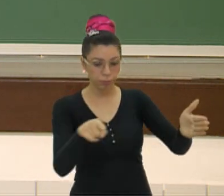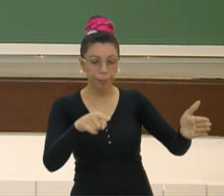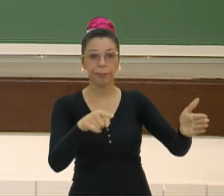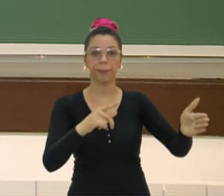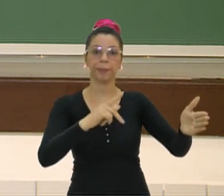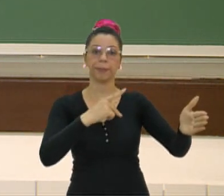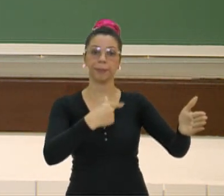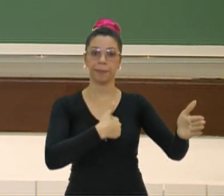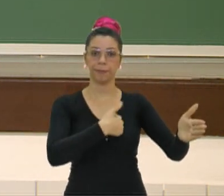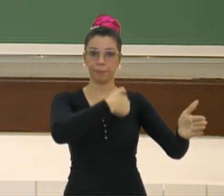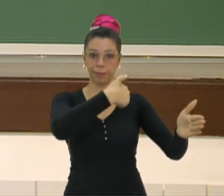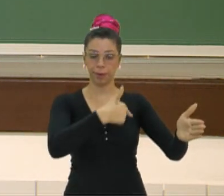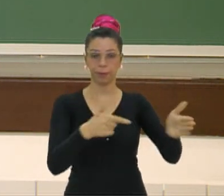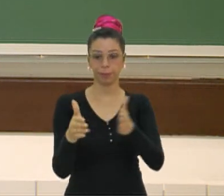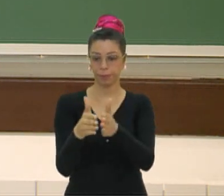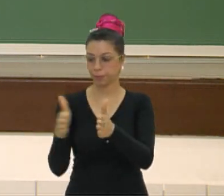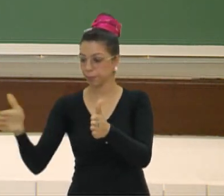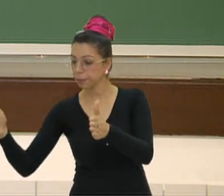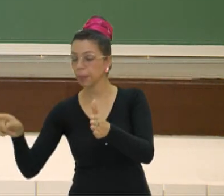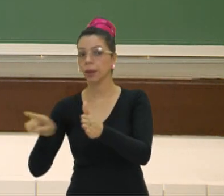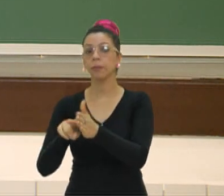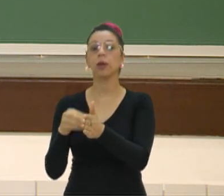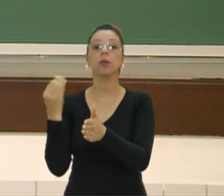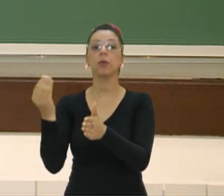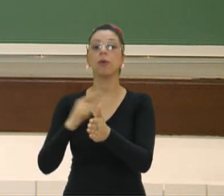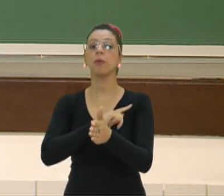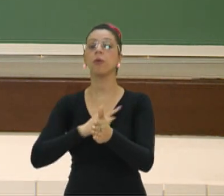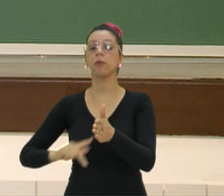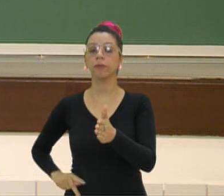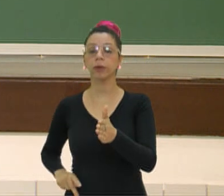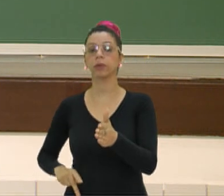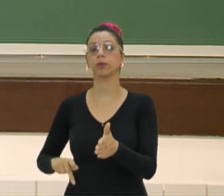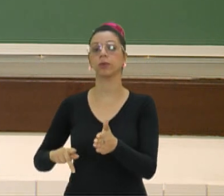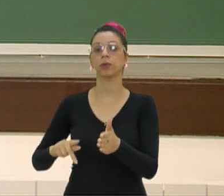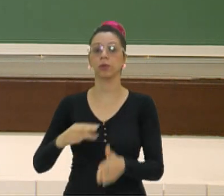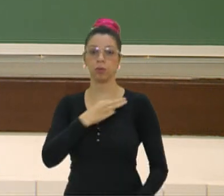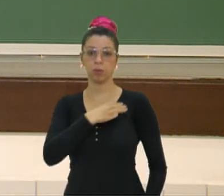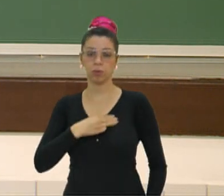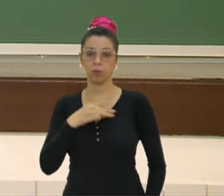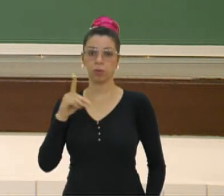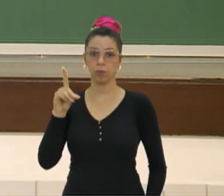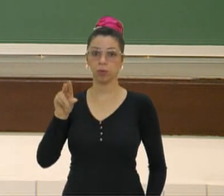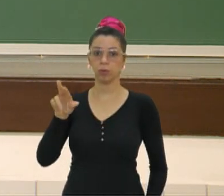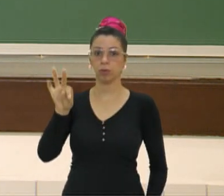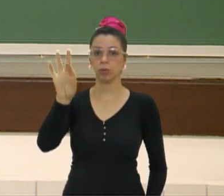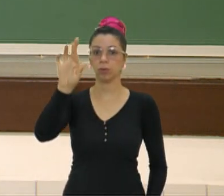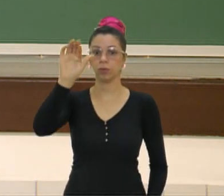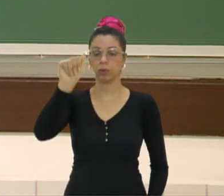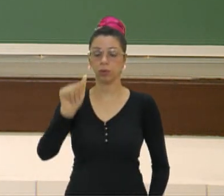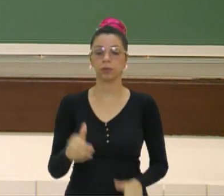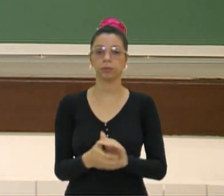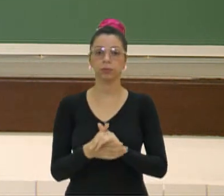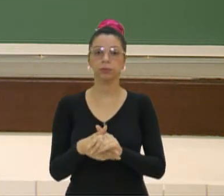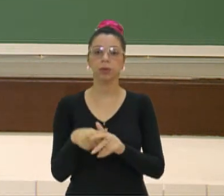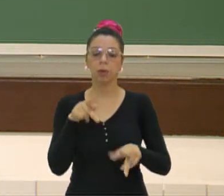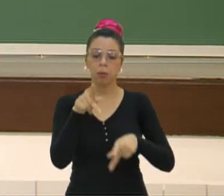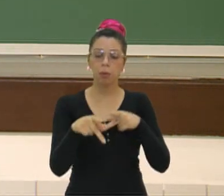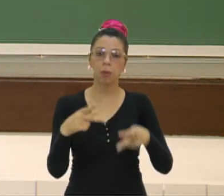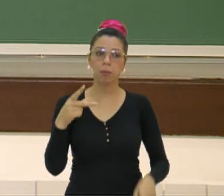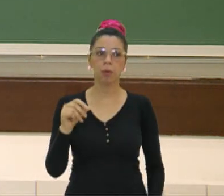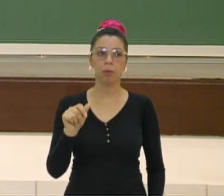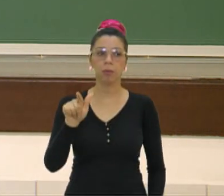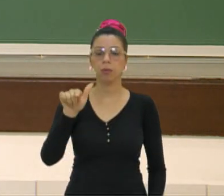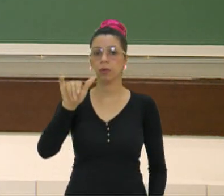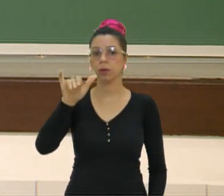também o governo do general Dutra. A princípio, o populismo pode ser definido, como fez o professor Francisco